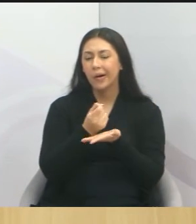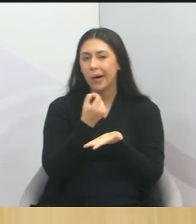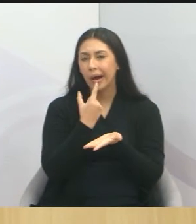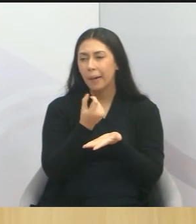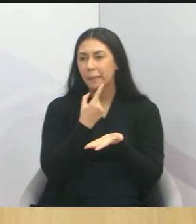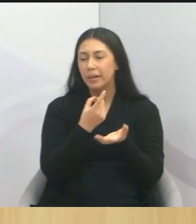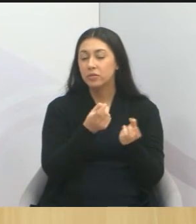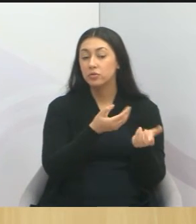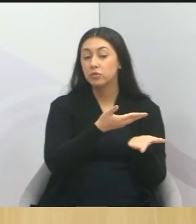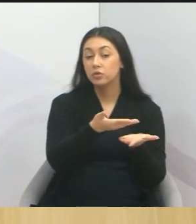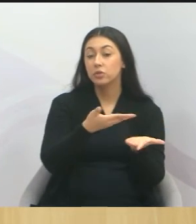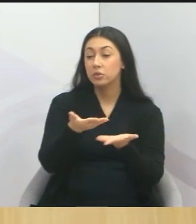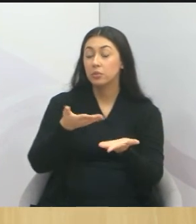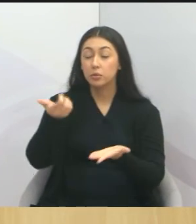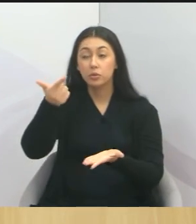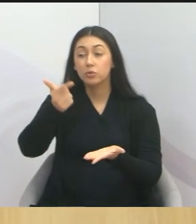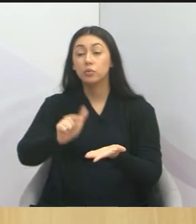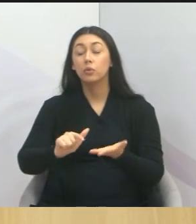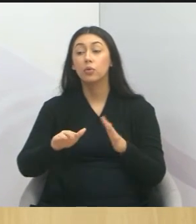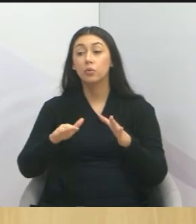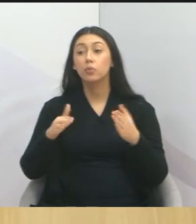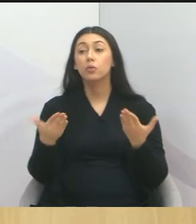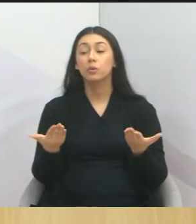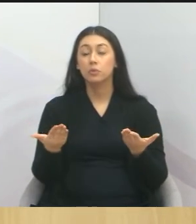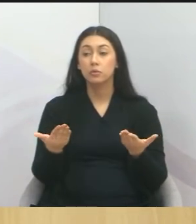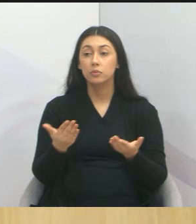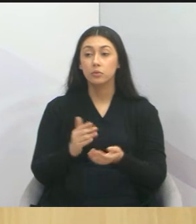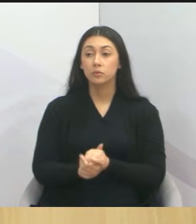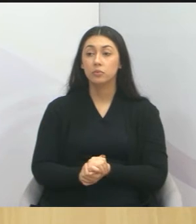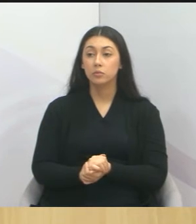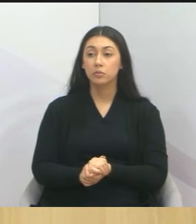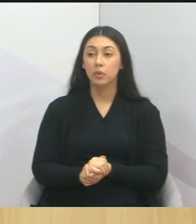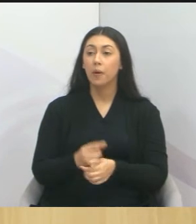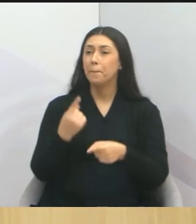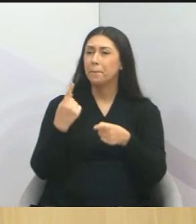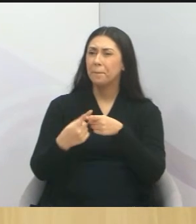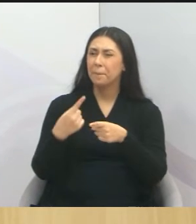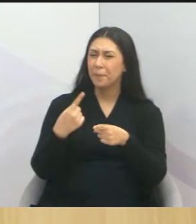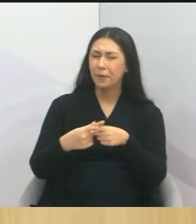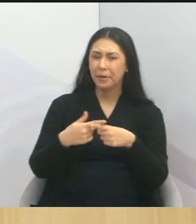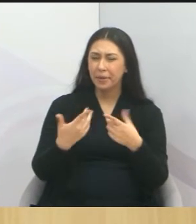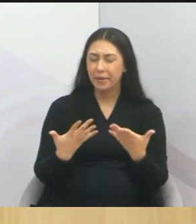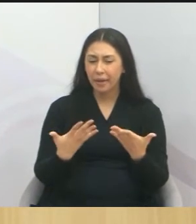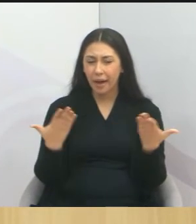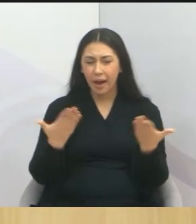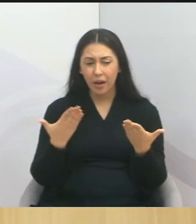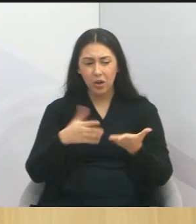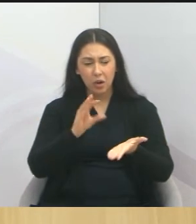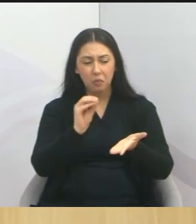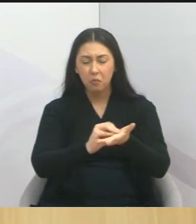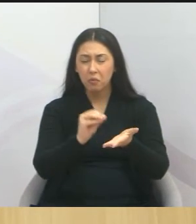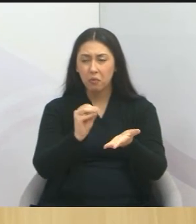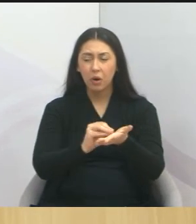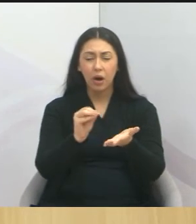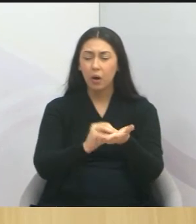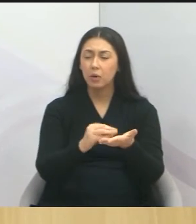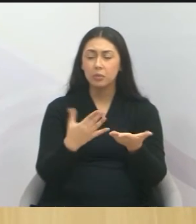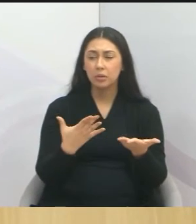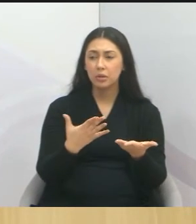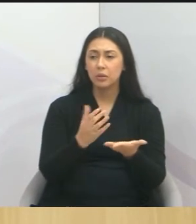medicamentos na Rede Pública de saúde e quais os motivos que justificam essa ausência